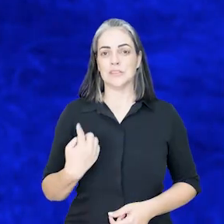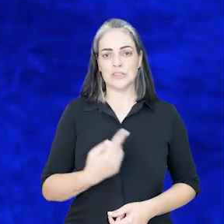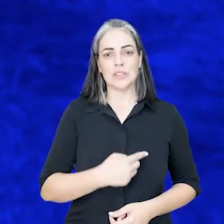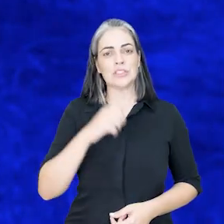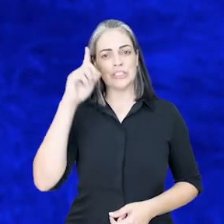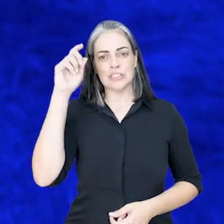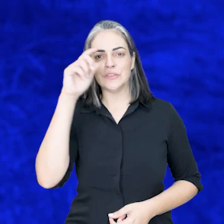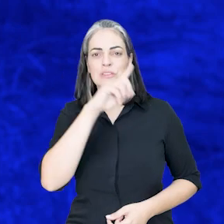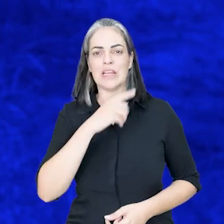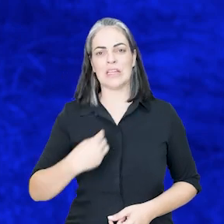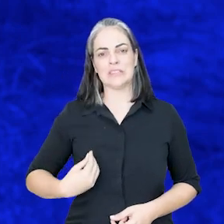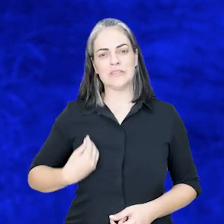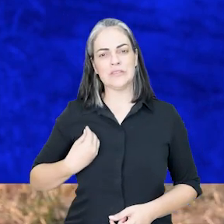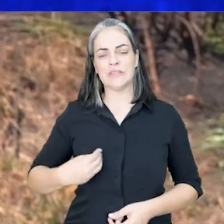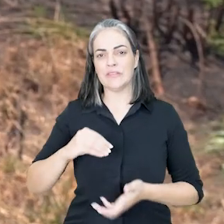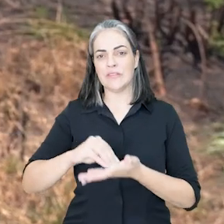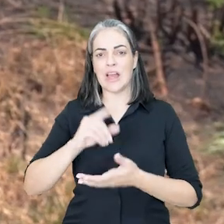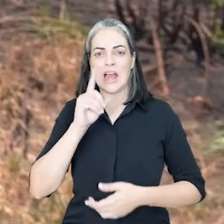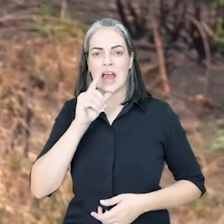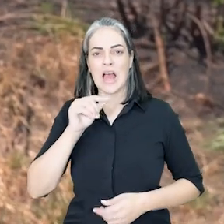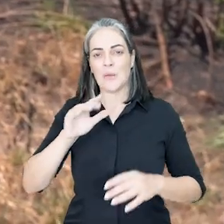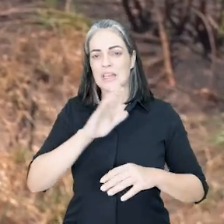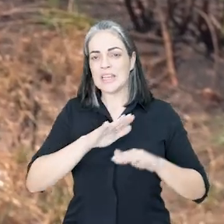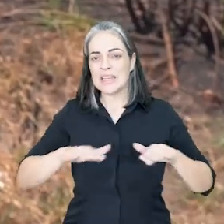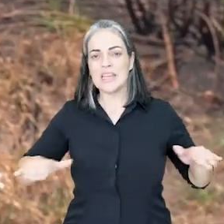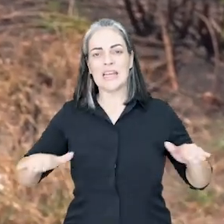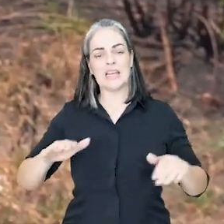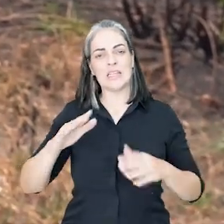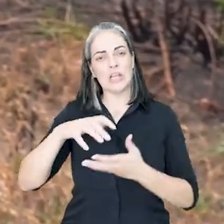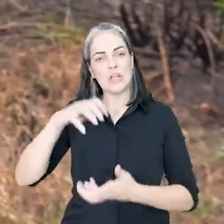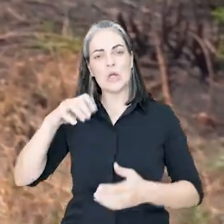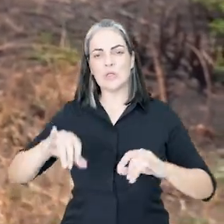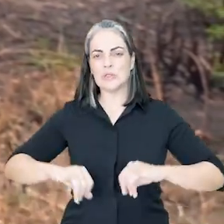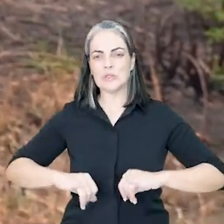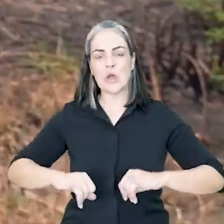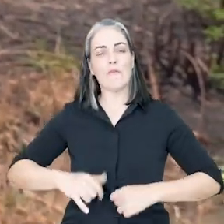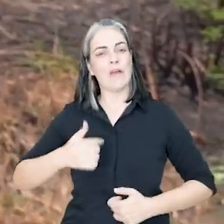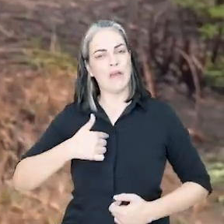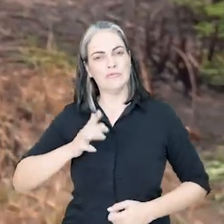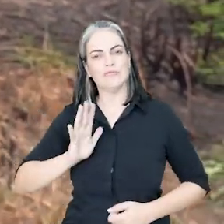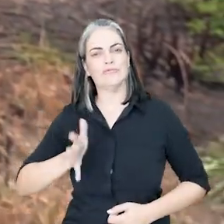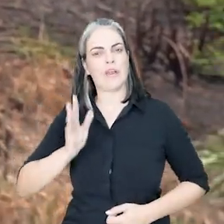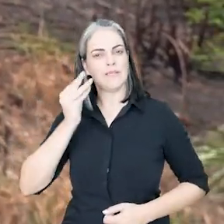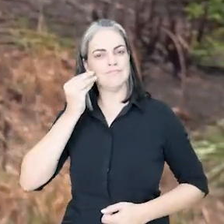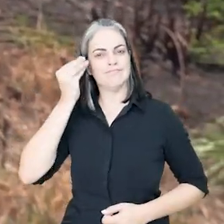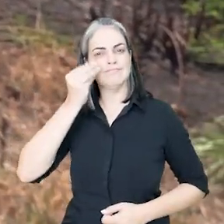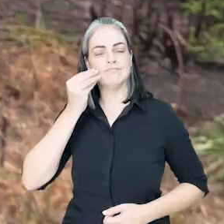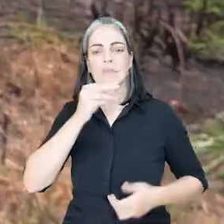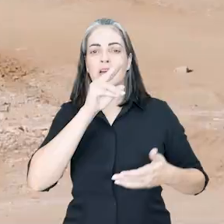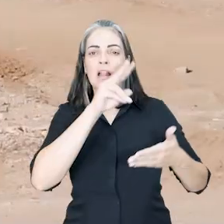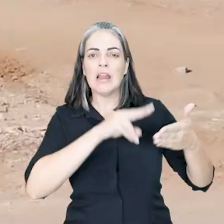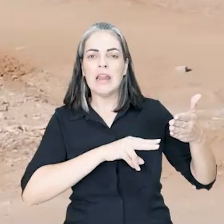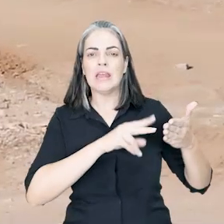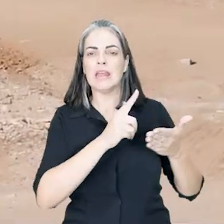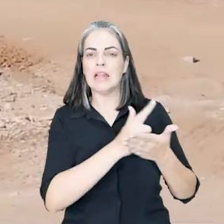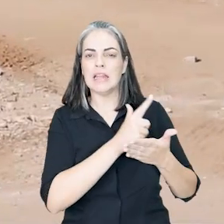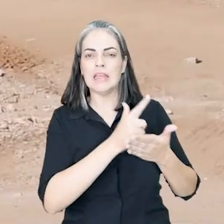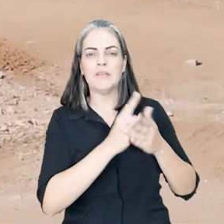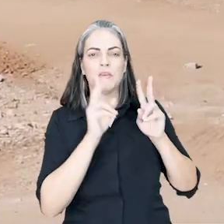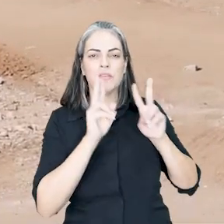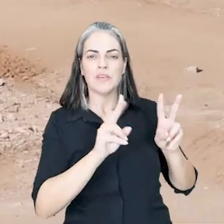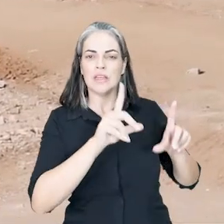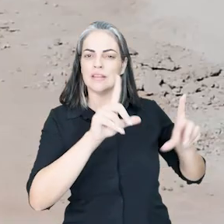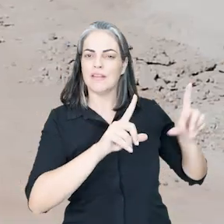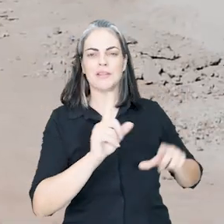A dificuldade com a falta d'água faz crianças sofrerem, idosos. Eu já vi de perto essa situação. Não li nenhum livro,